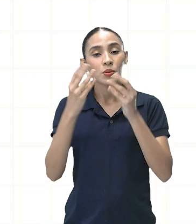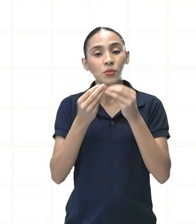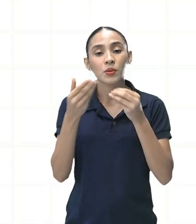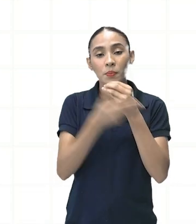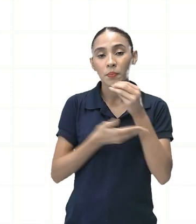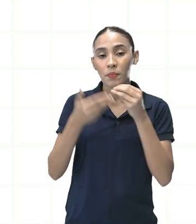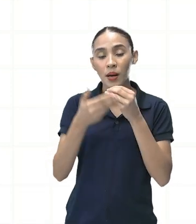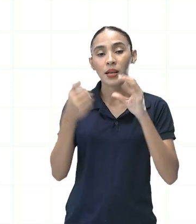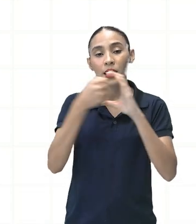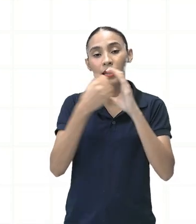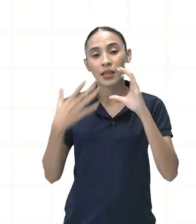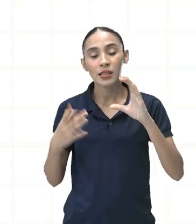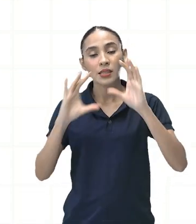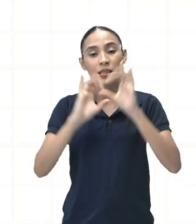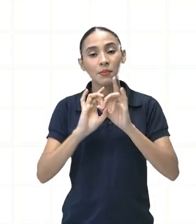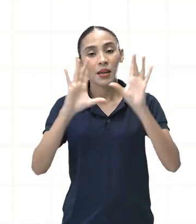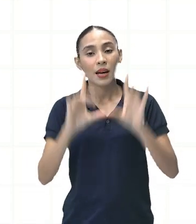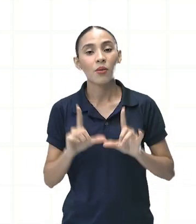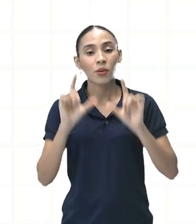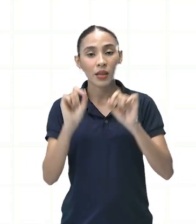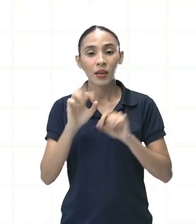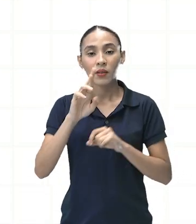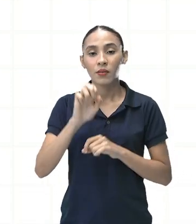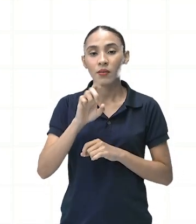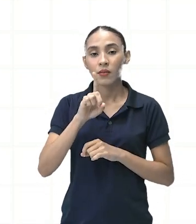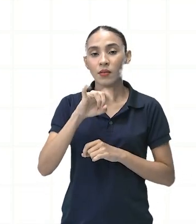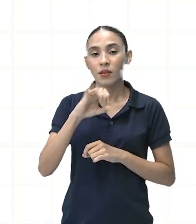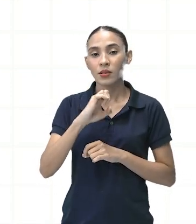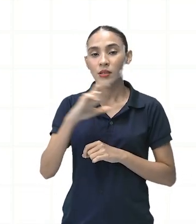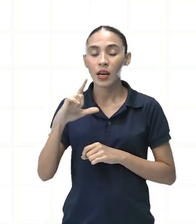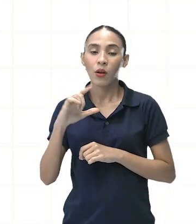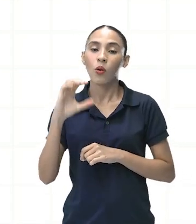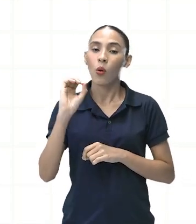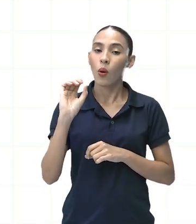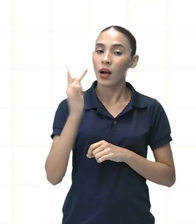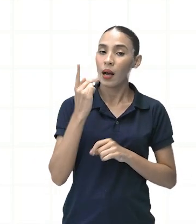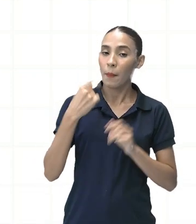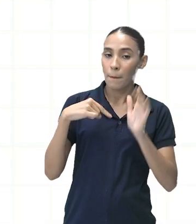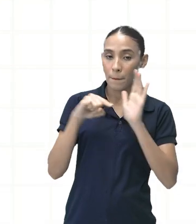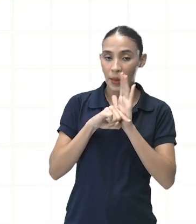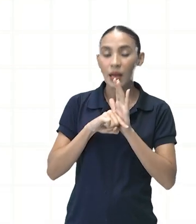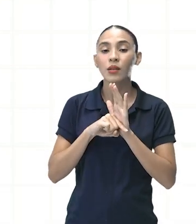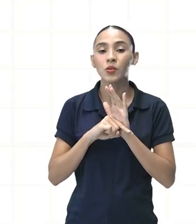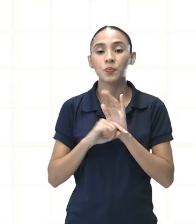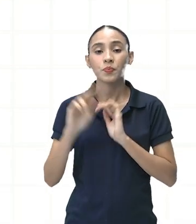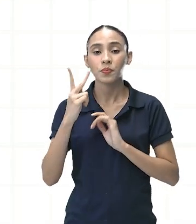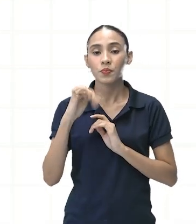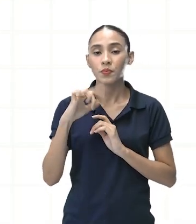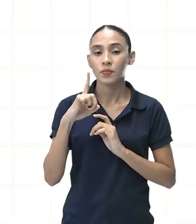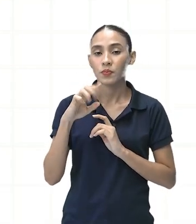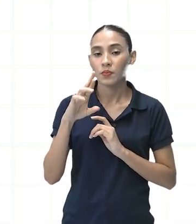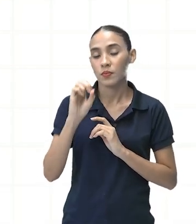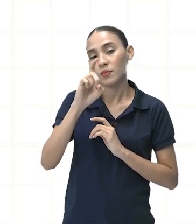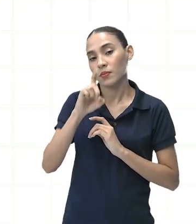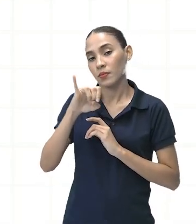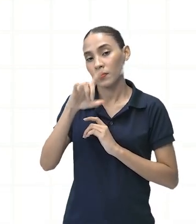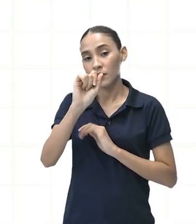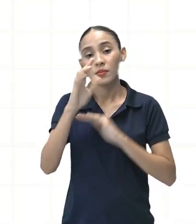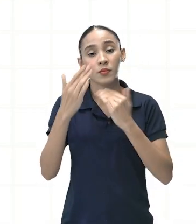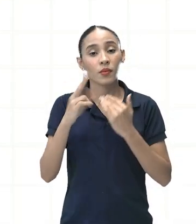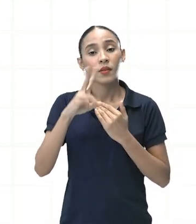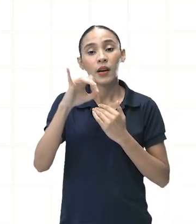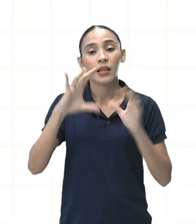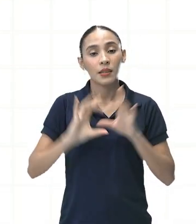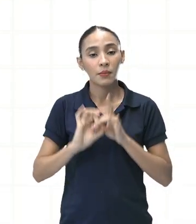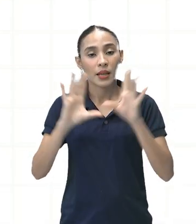que se caracterizam por liberarem o radical hidroxila, o OH-. E os sais, a partir dessa reação deles, vão